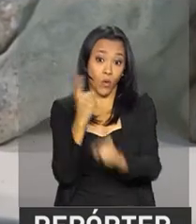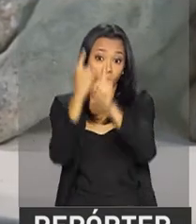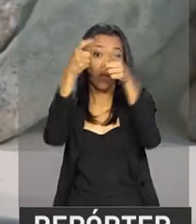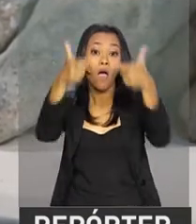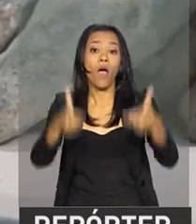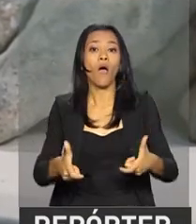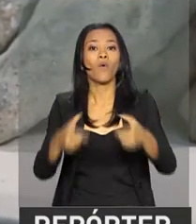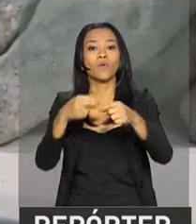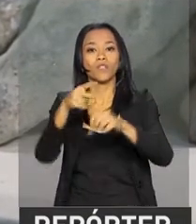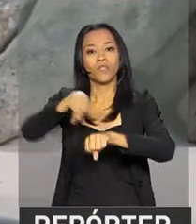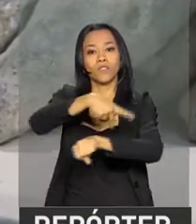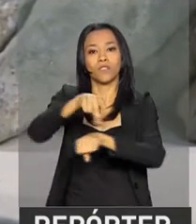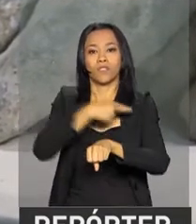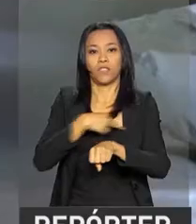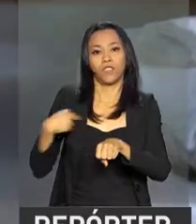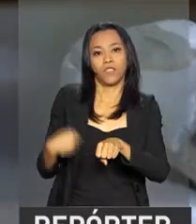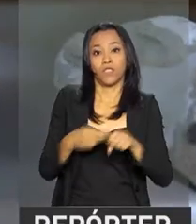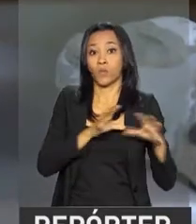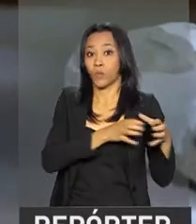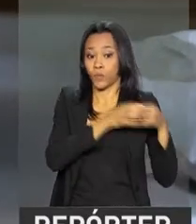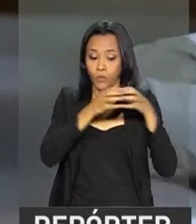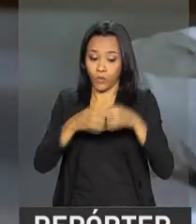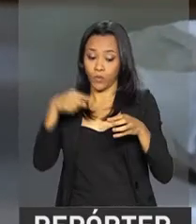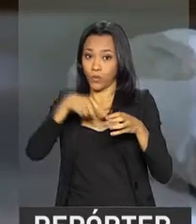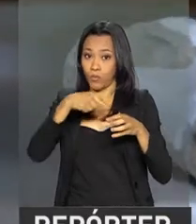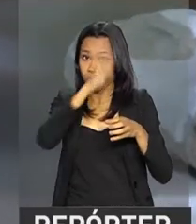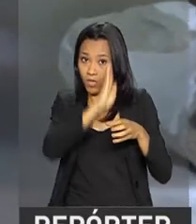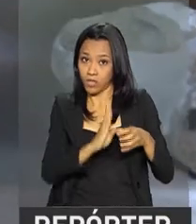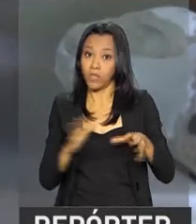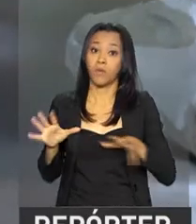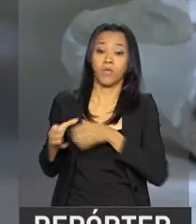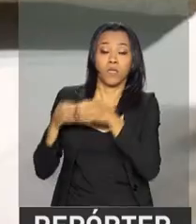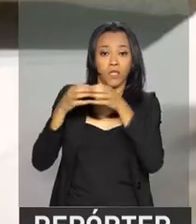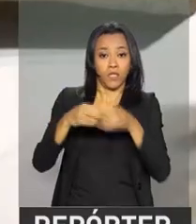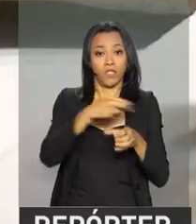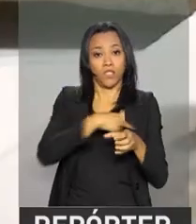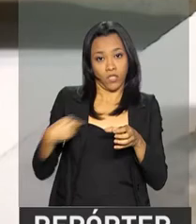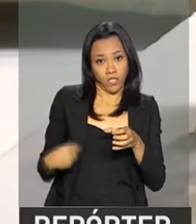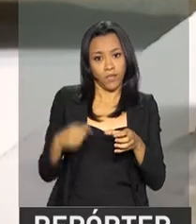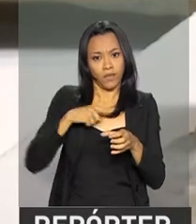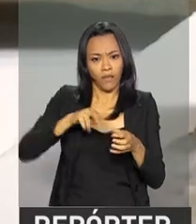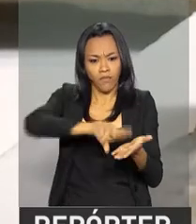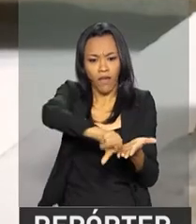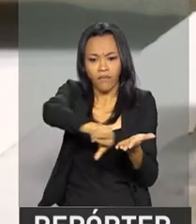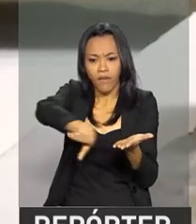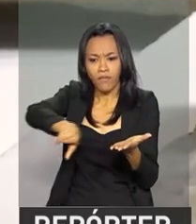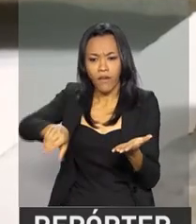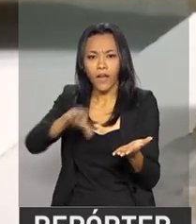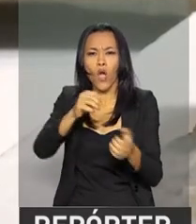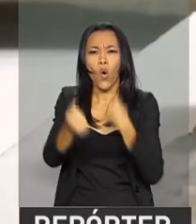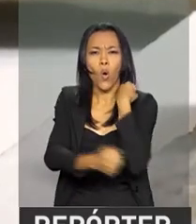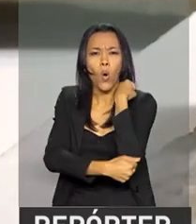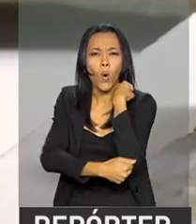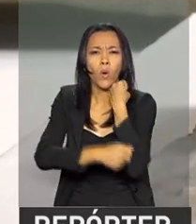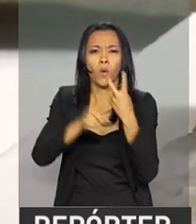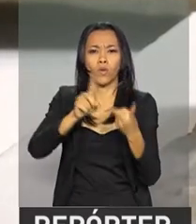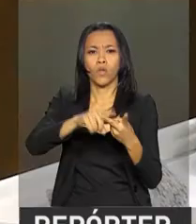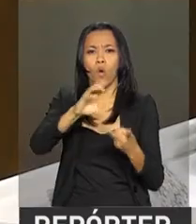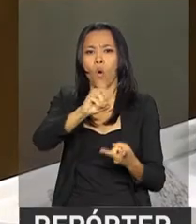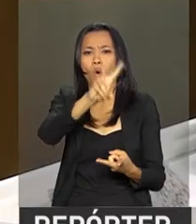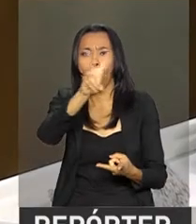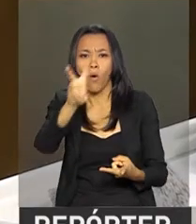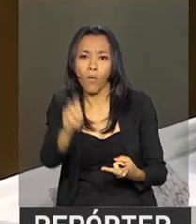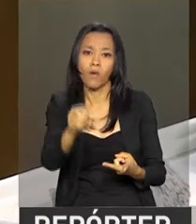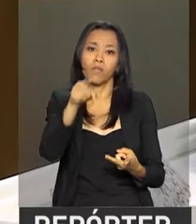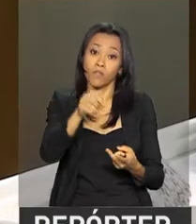por uma equipe de pesquisadores brasileiros e chineses e curiosos e centenas de ovos de pterossauros conhecidos